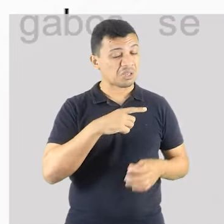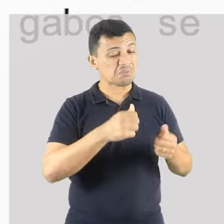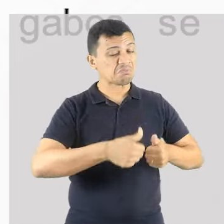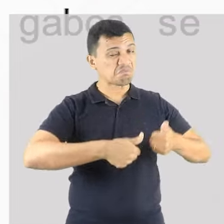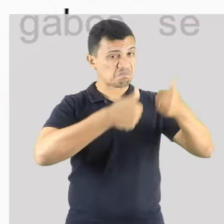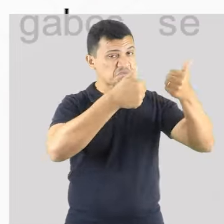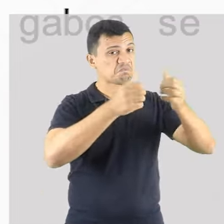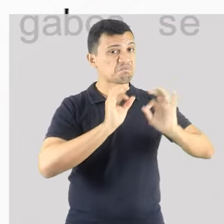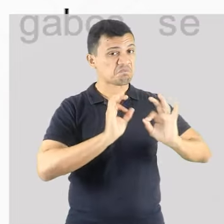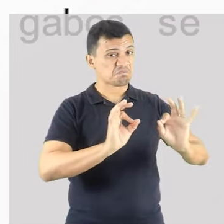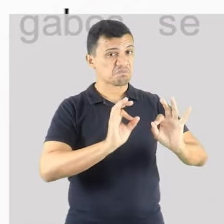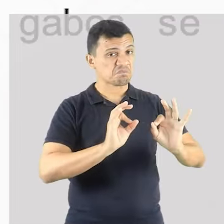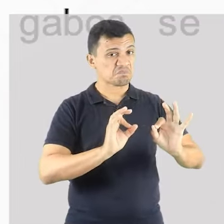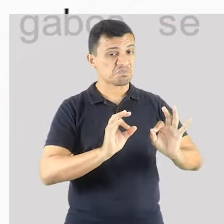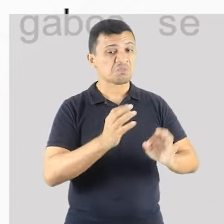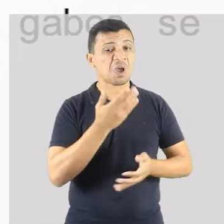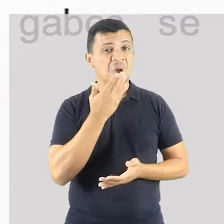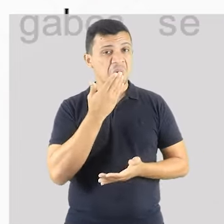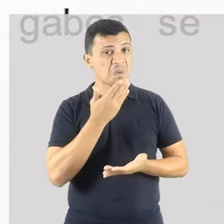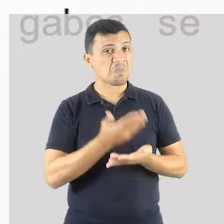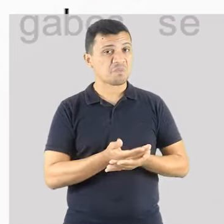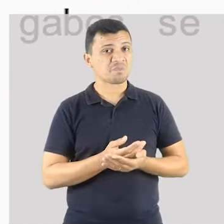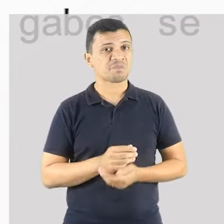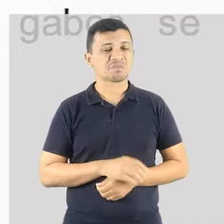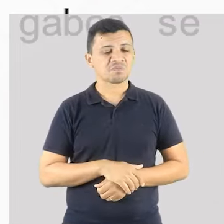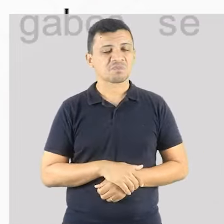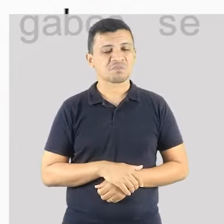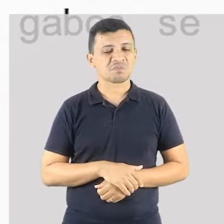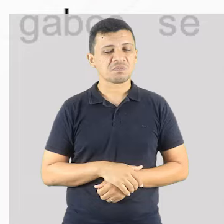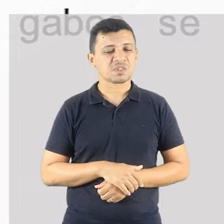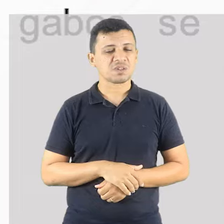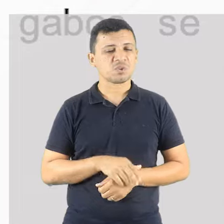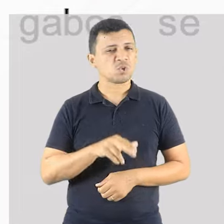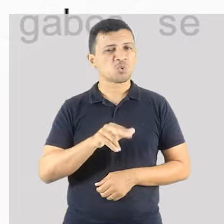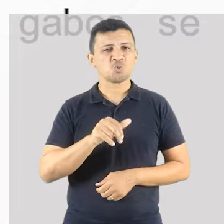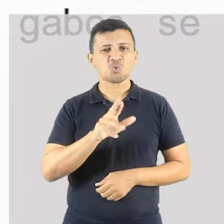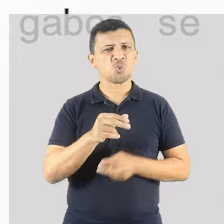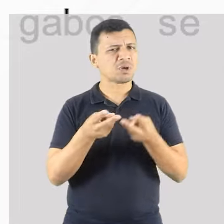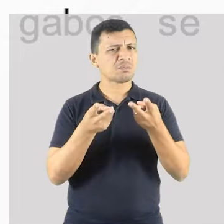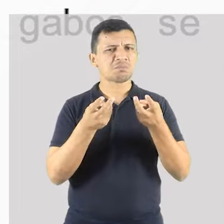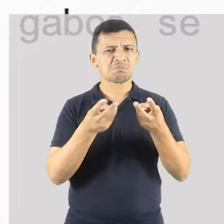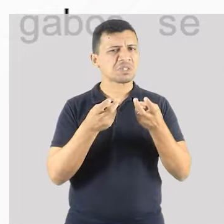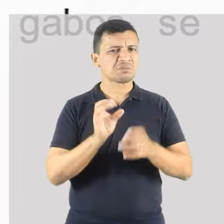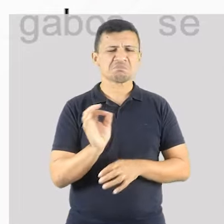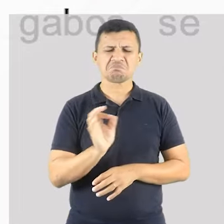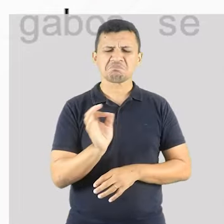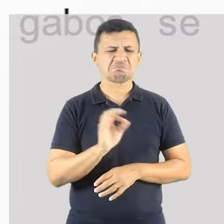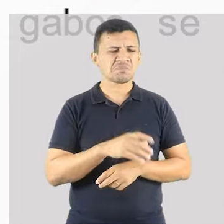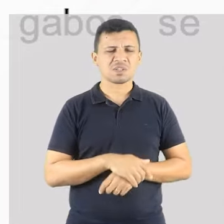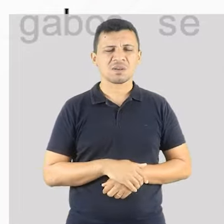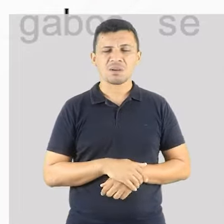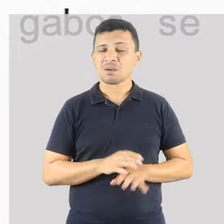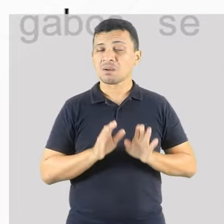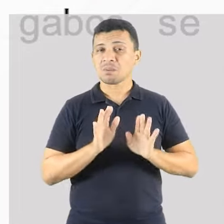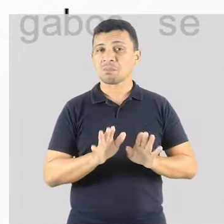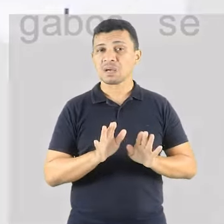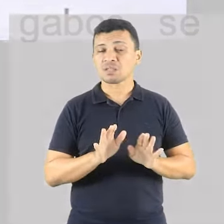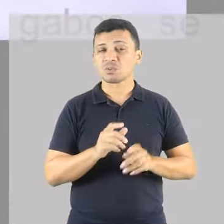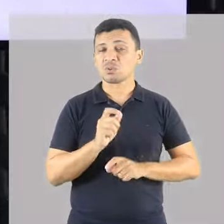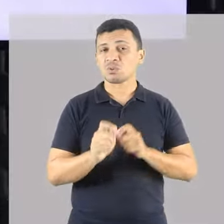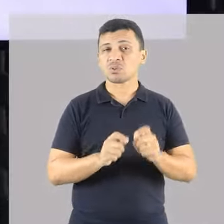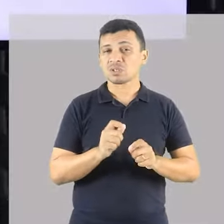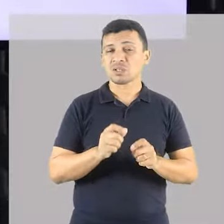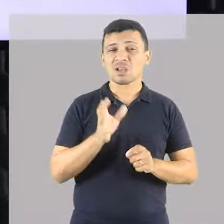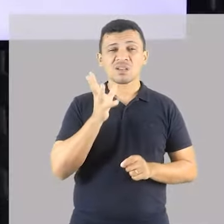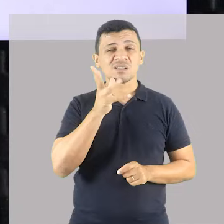superior e feitio admirável envaideci-me Nunca havia reparado Em tais vantagens mas os gabos se